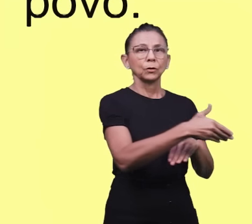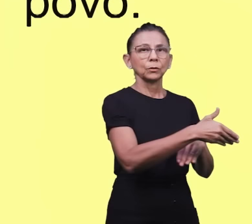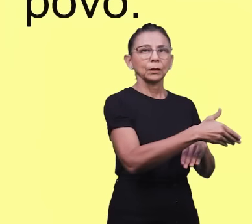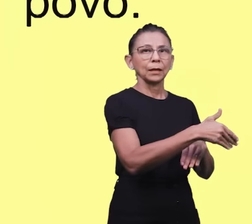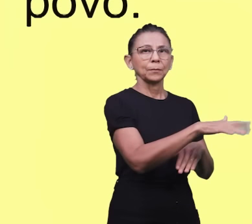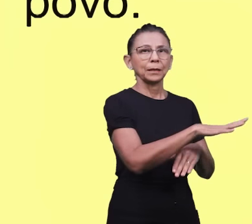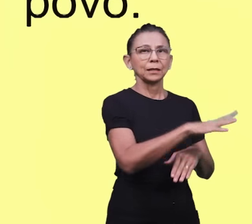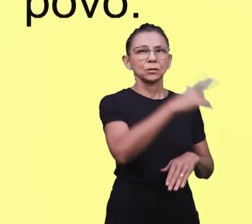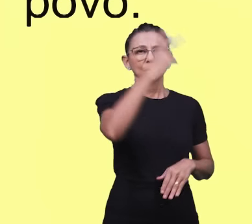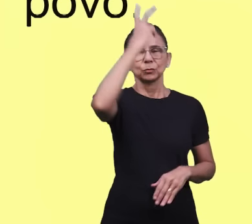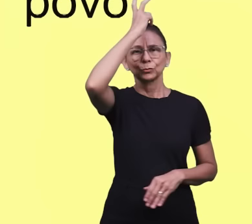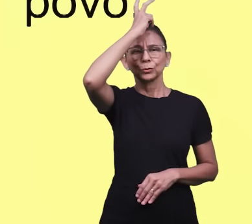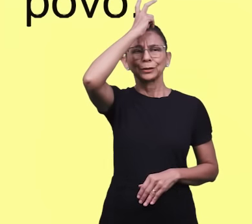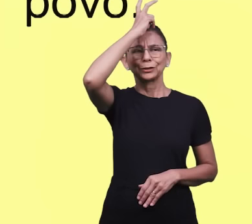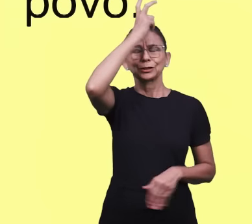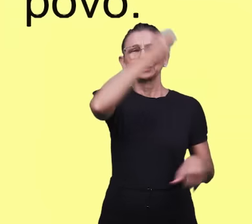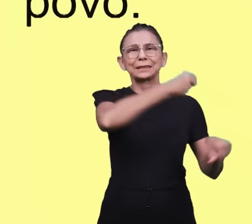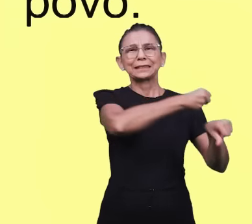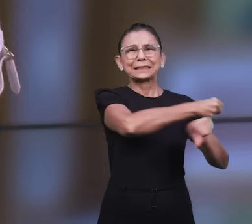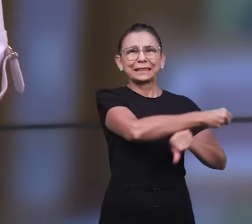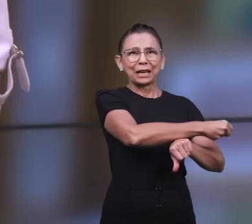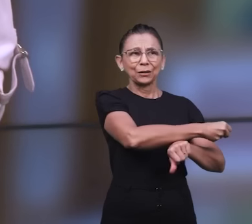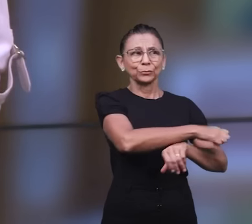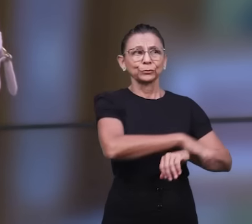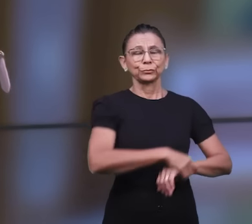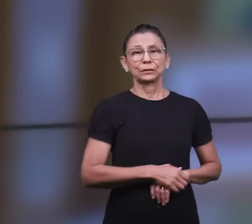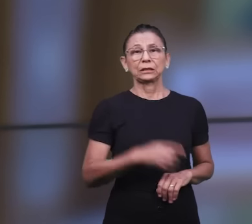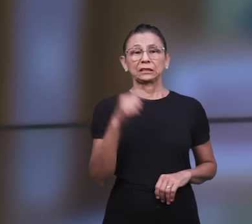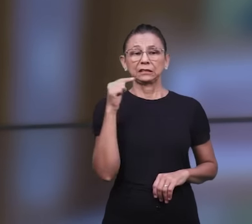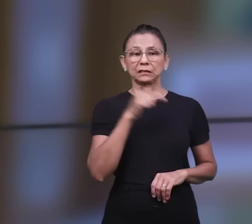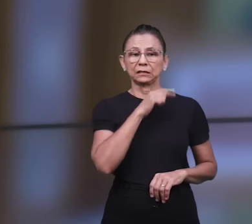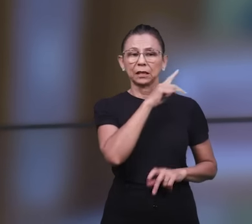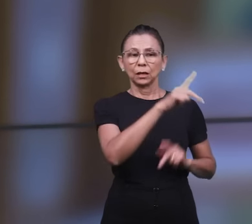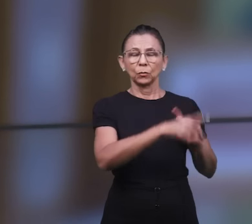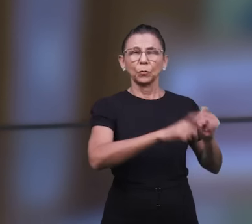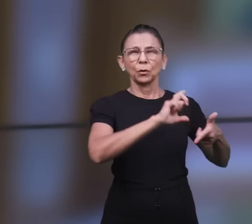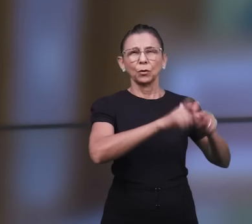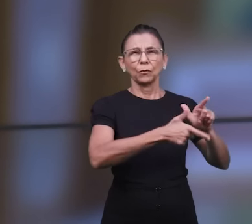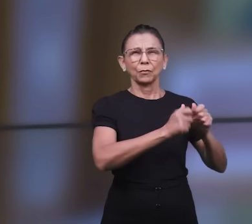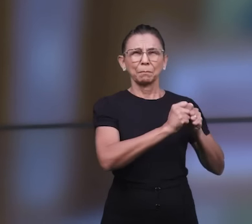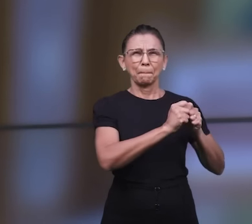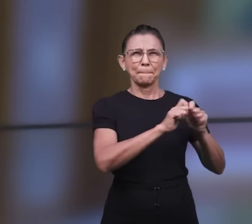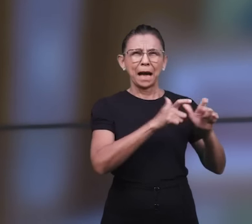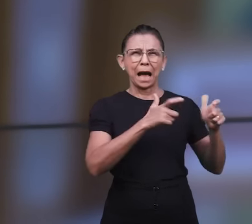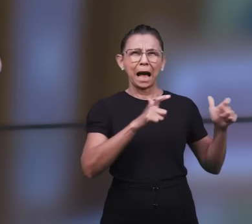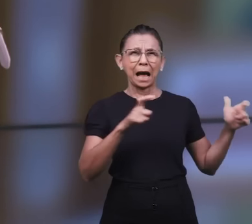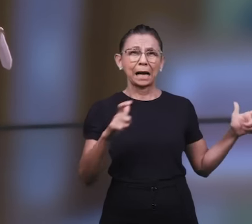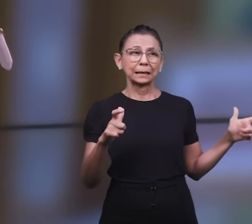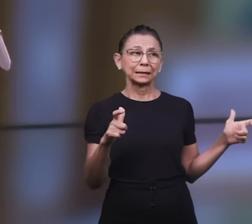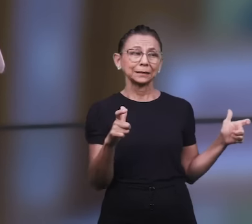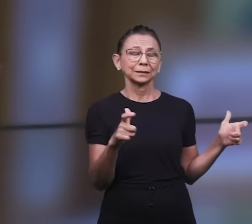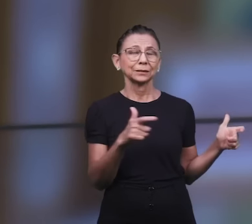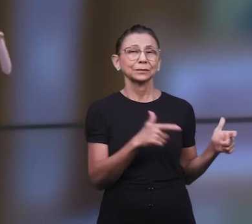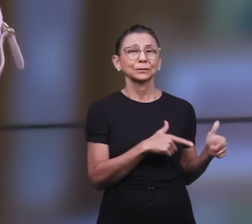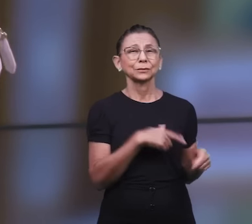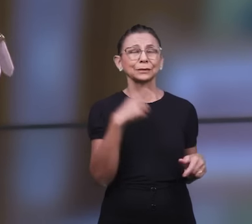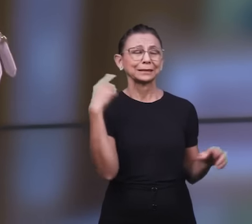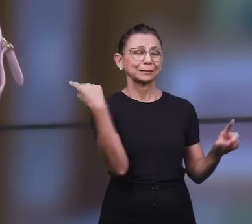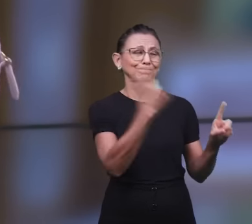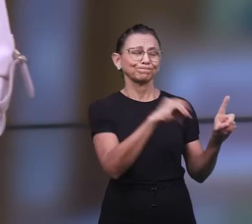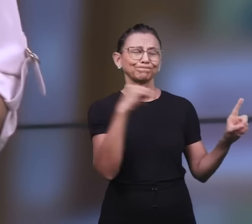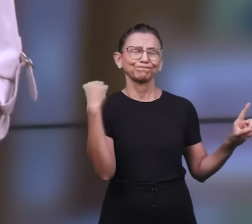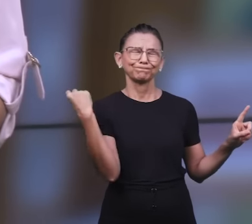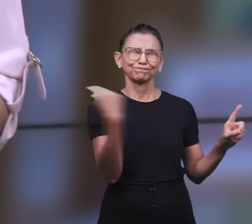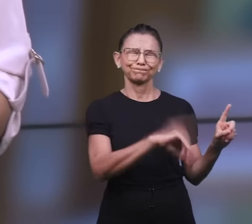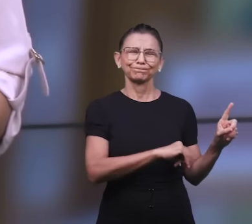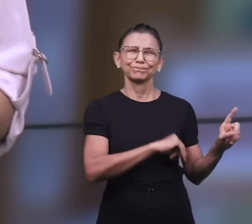o povo ser escravo não é bom como escravo o povo era maltratado trabalhava muito sem nenhum